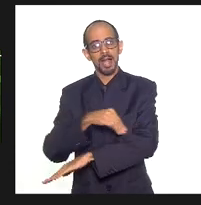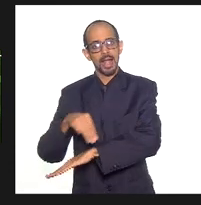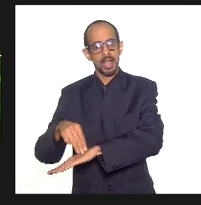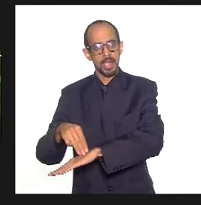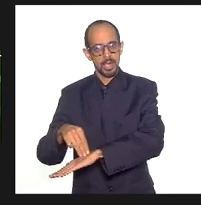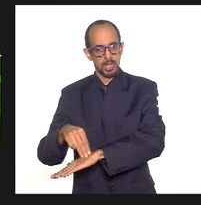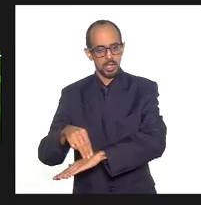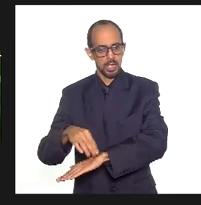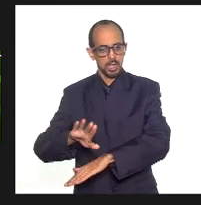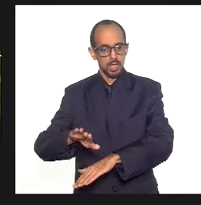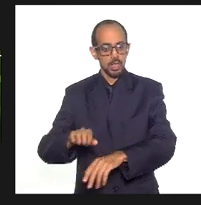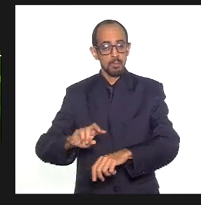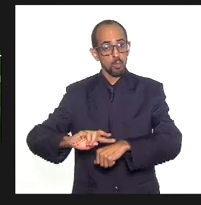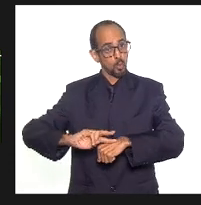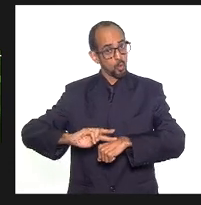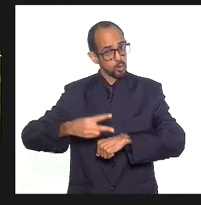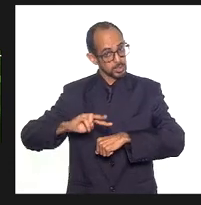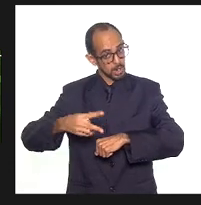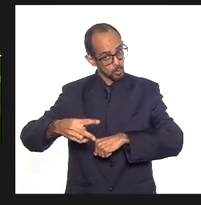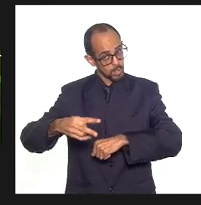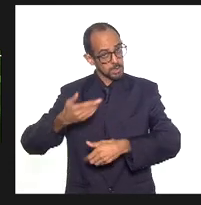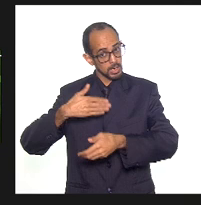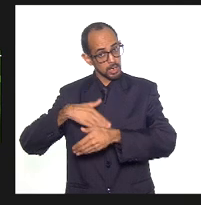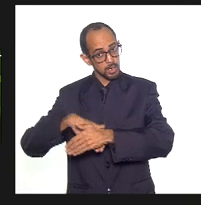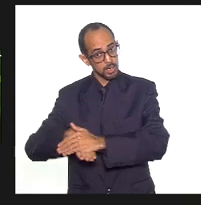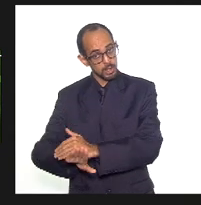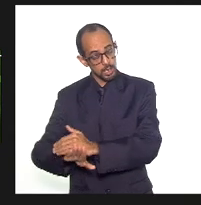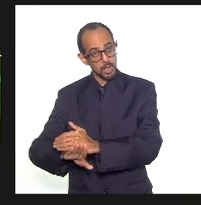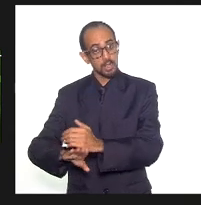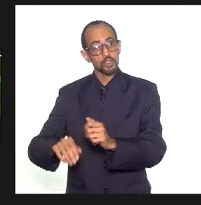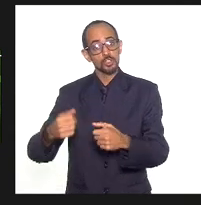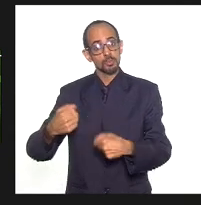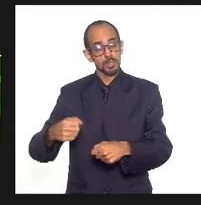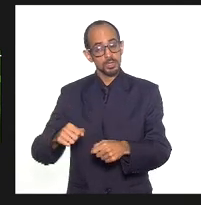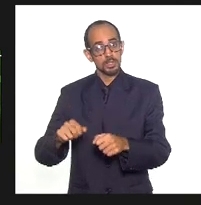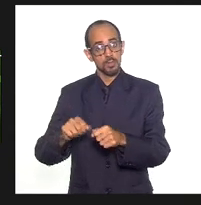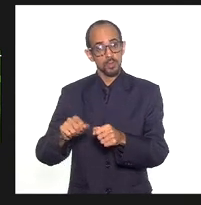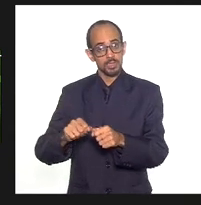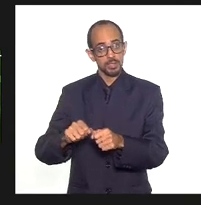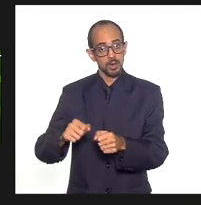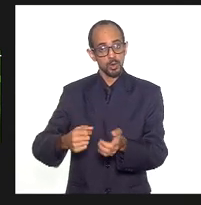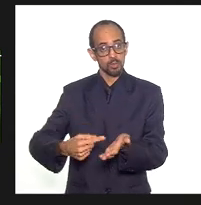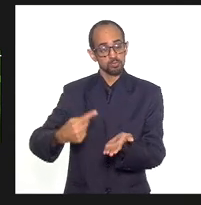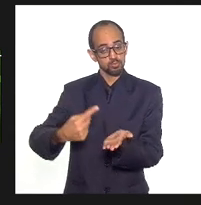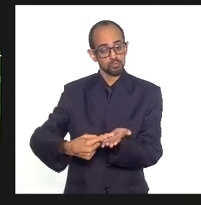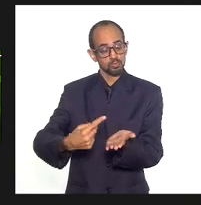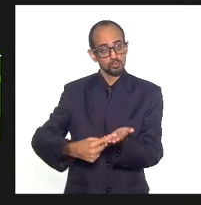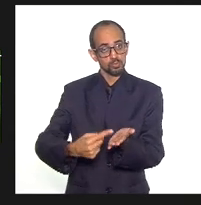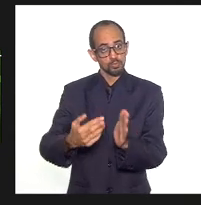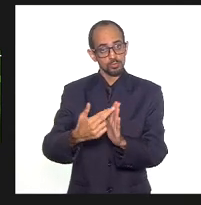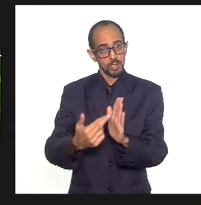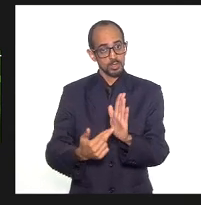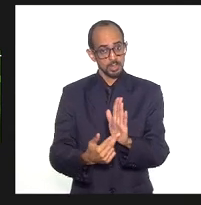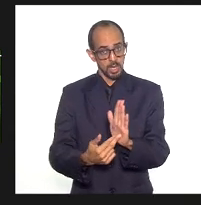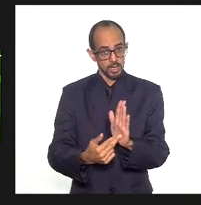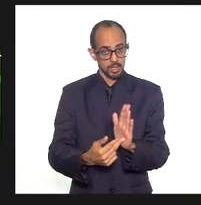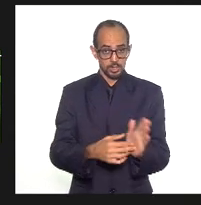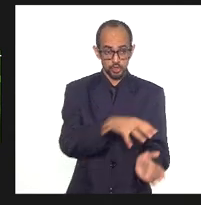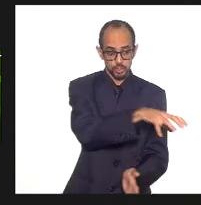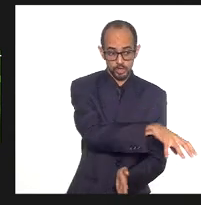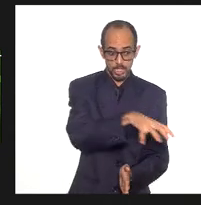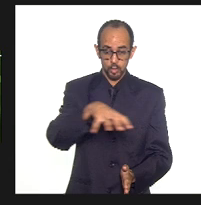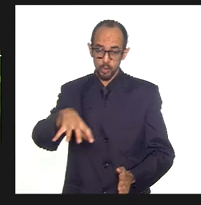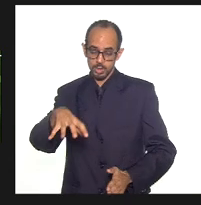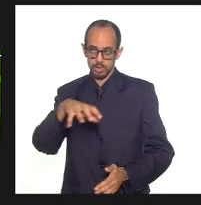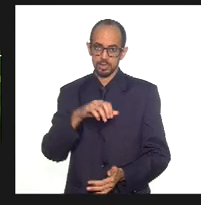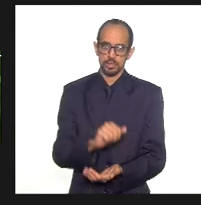Consequentemente, a partir da armazenagem, são feitos os alívios, então, desta produção de dois ou mais campos. Da mesma forma, temos